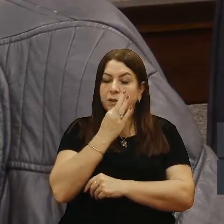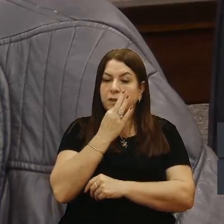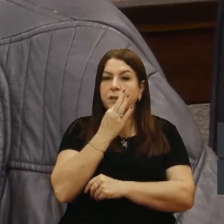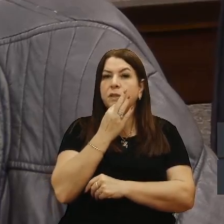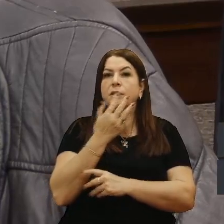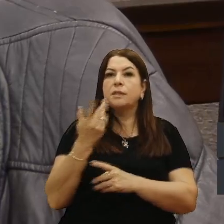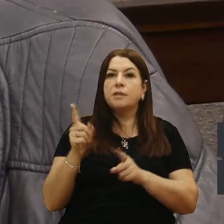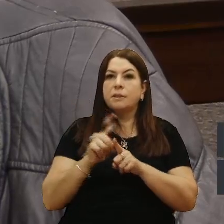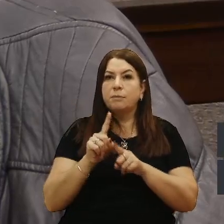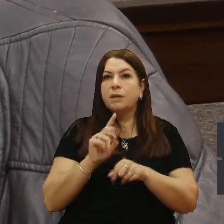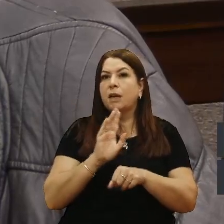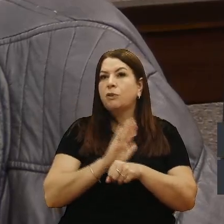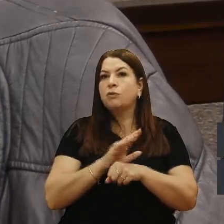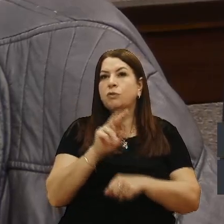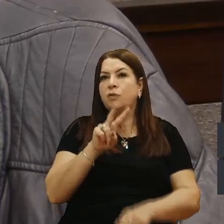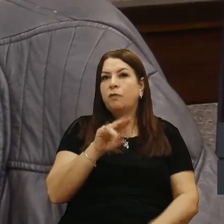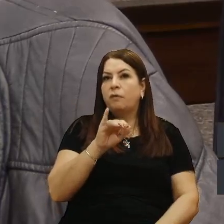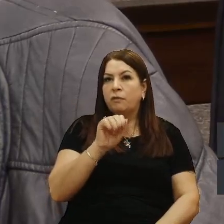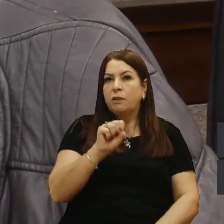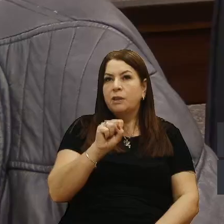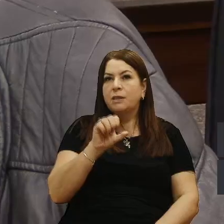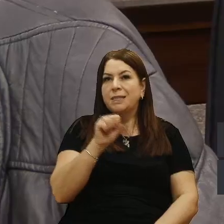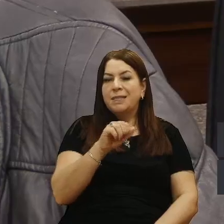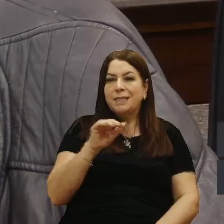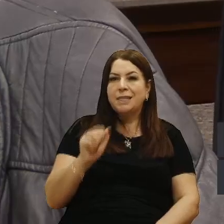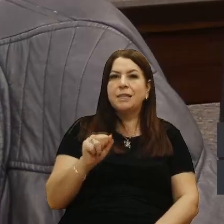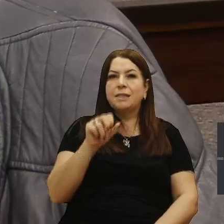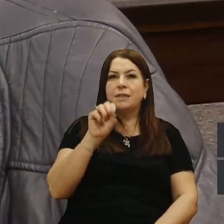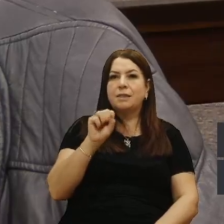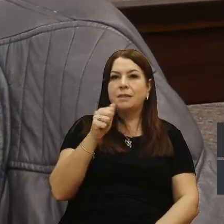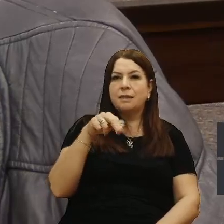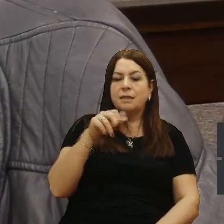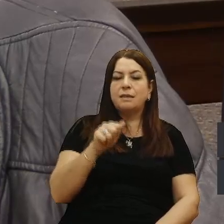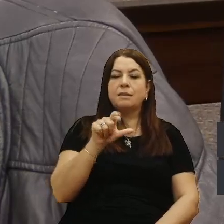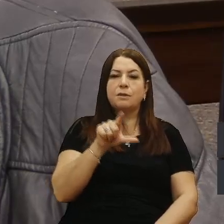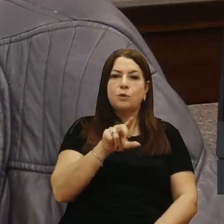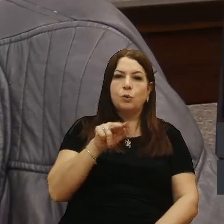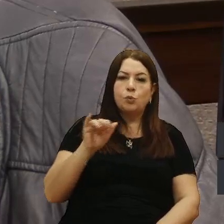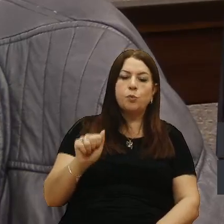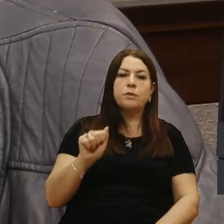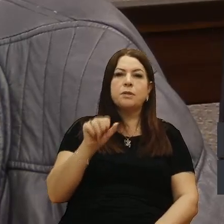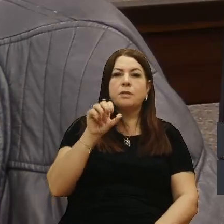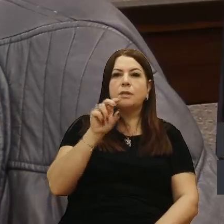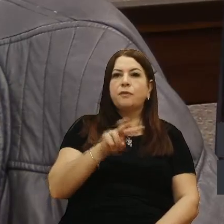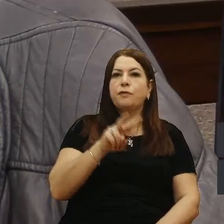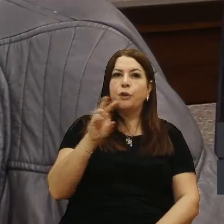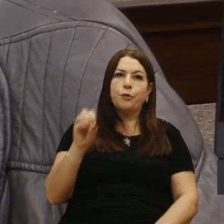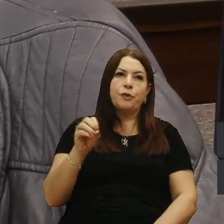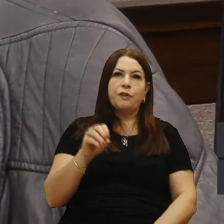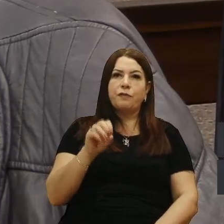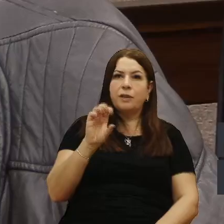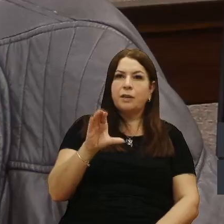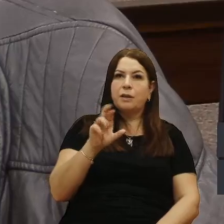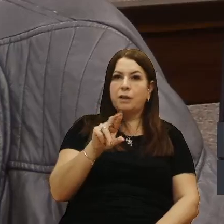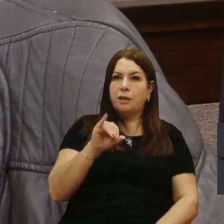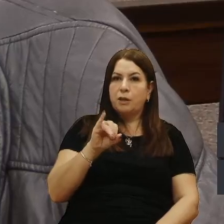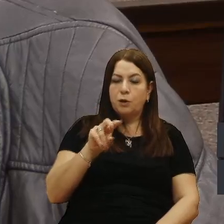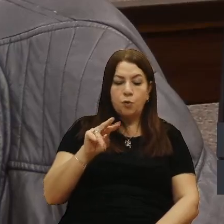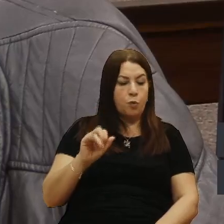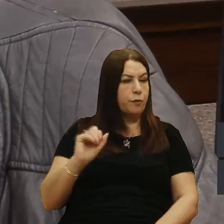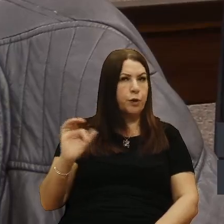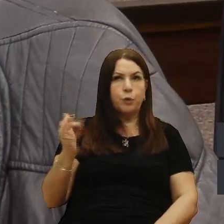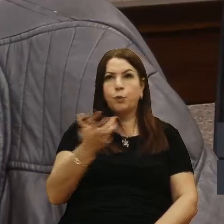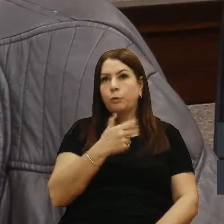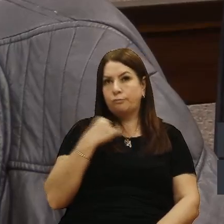vai auxiliar Vila Seca, Santa Lúcia, Vila Oliva, Criúva, todo o nosso interior. Então, é fundamental